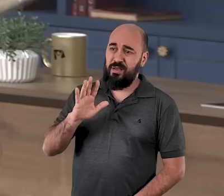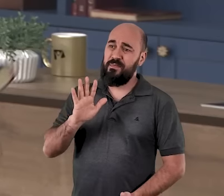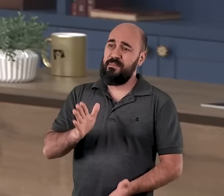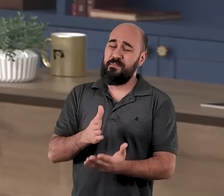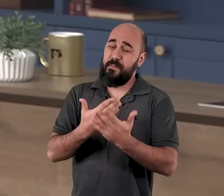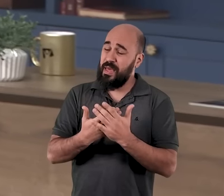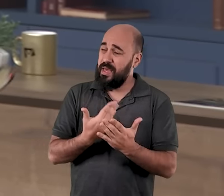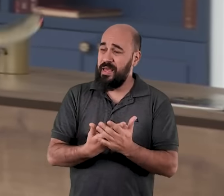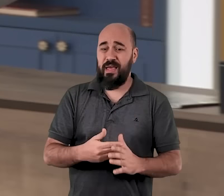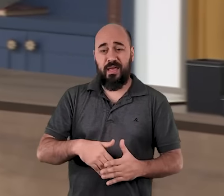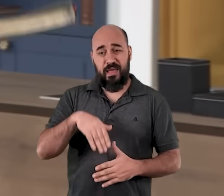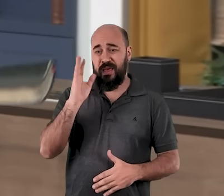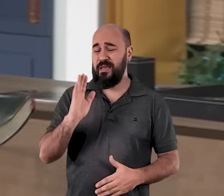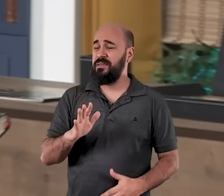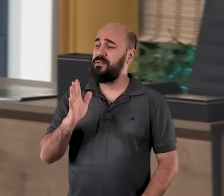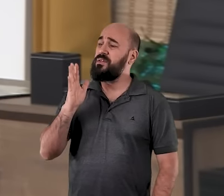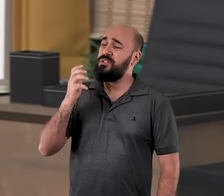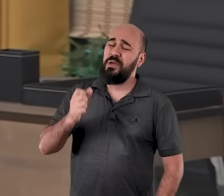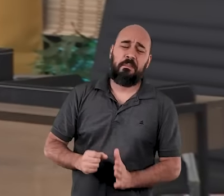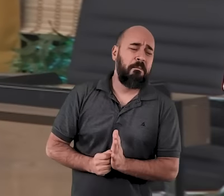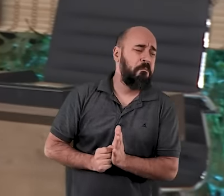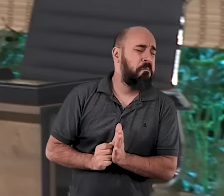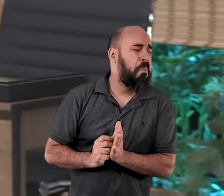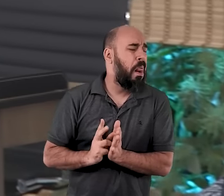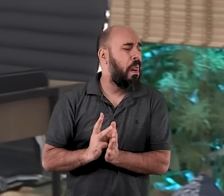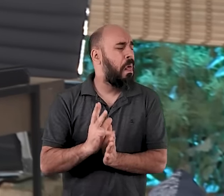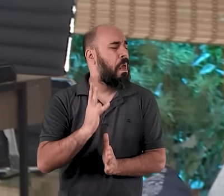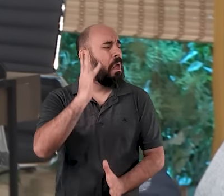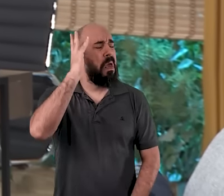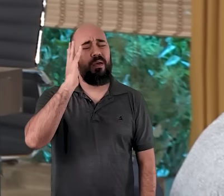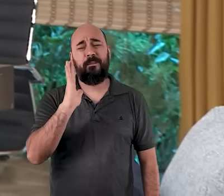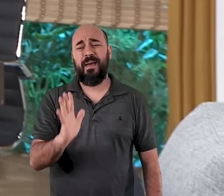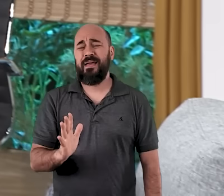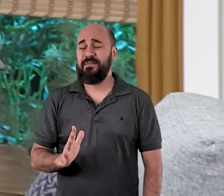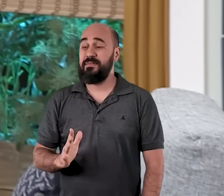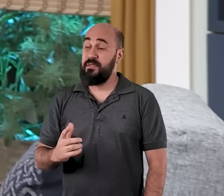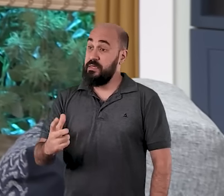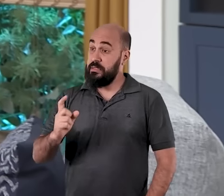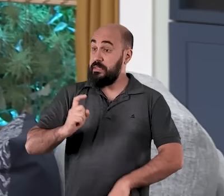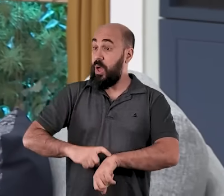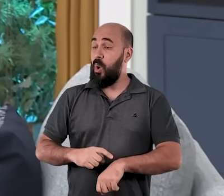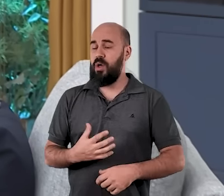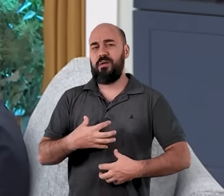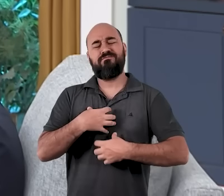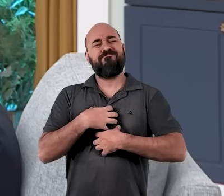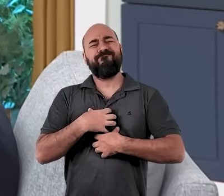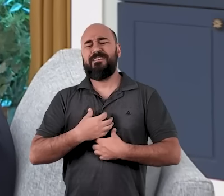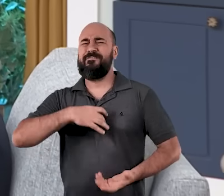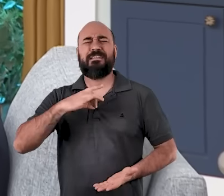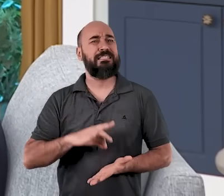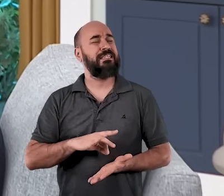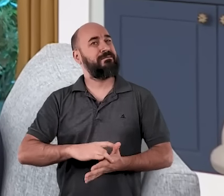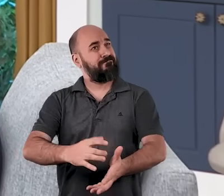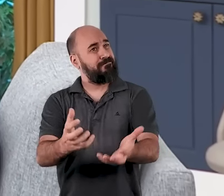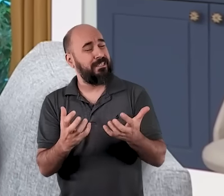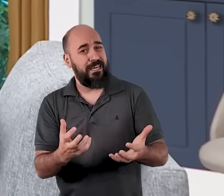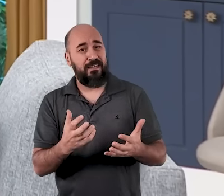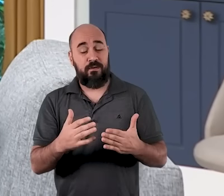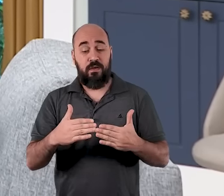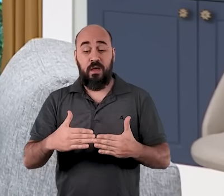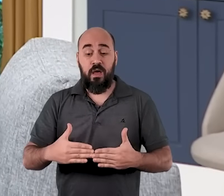da Bíblia, mas eu já ouvi isso tantas vezes, e na hora assim eu me sinto tocado, comovido, mas o senhor sabe,